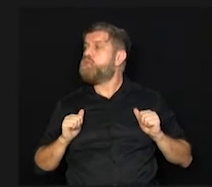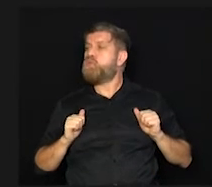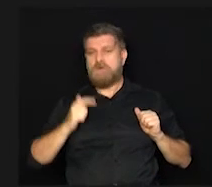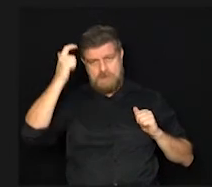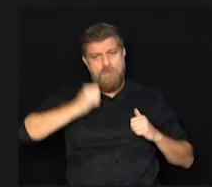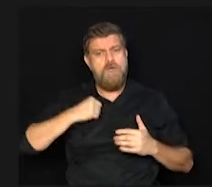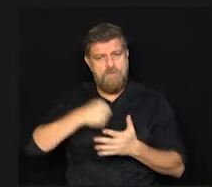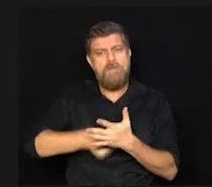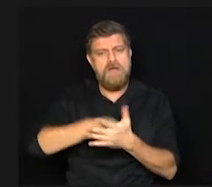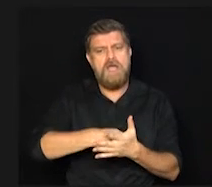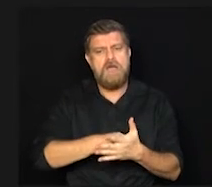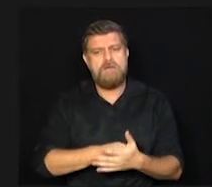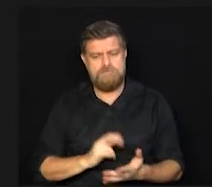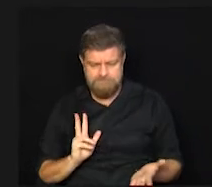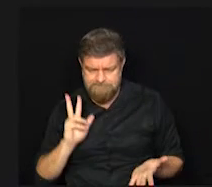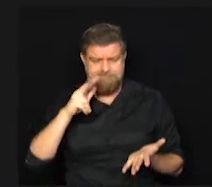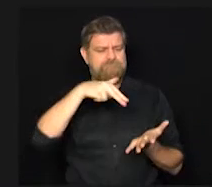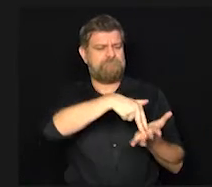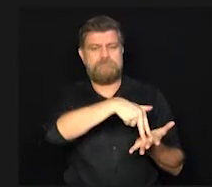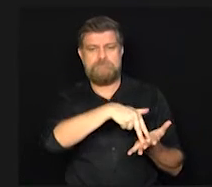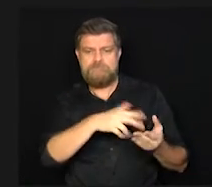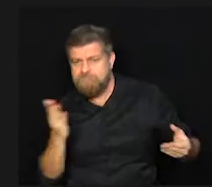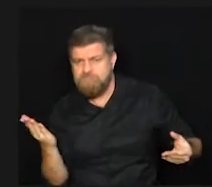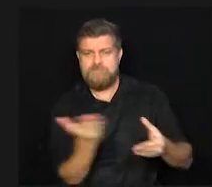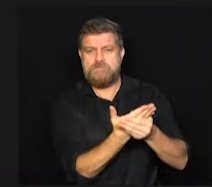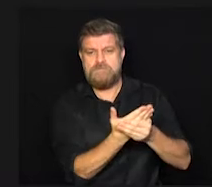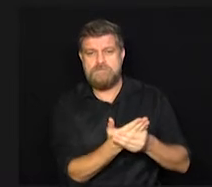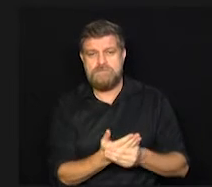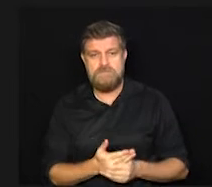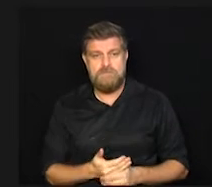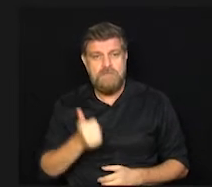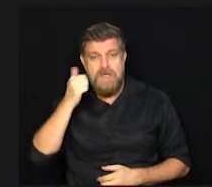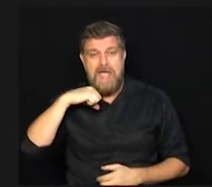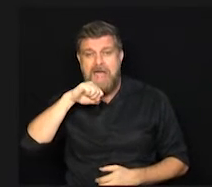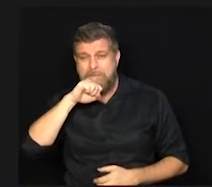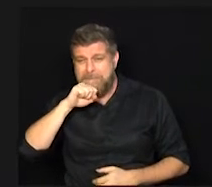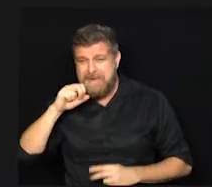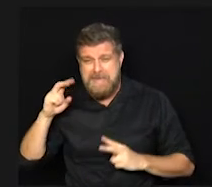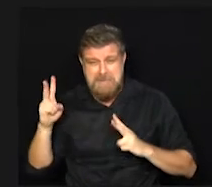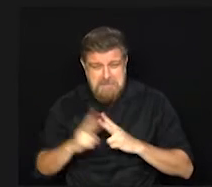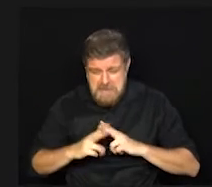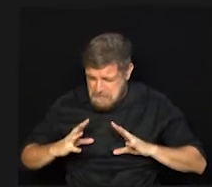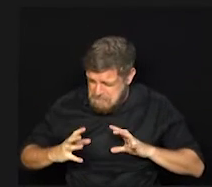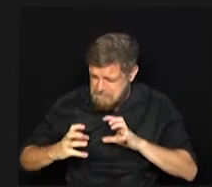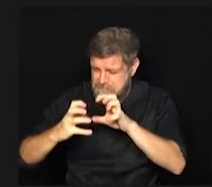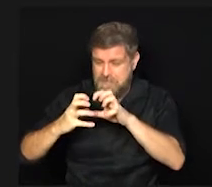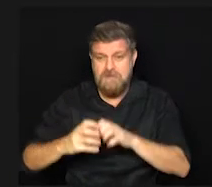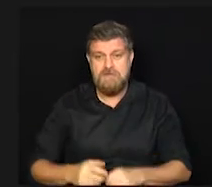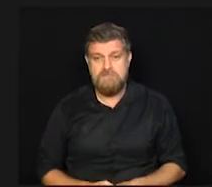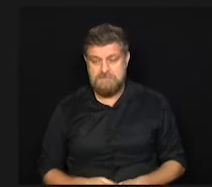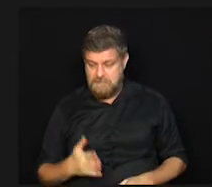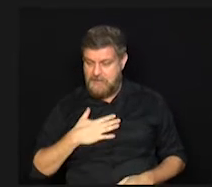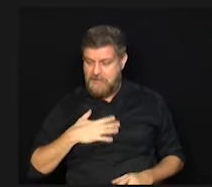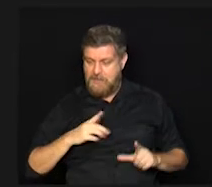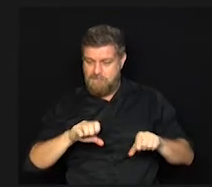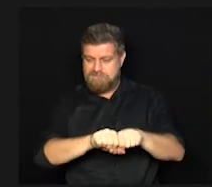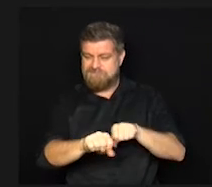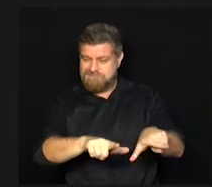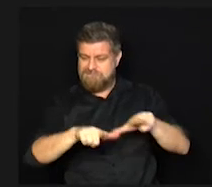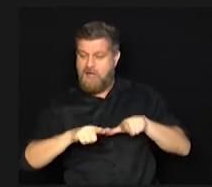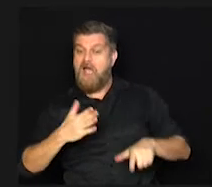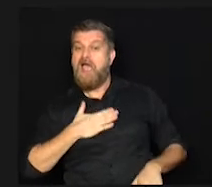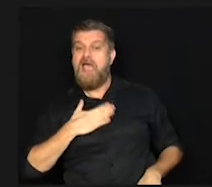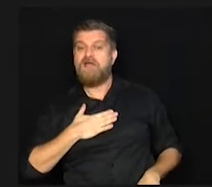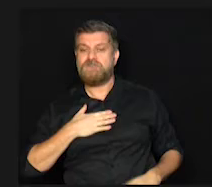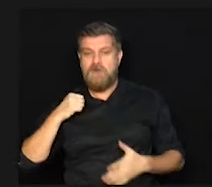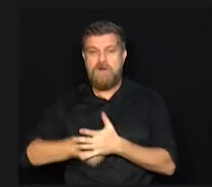eu fui para a briga, né? E falo que, assim, toda mãe que é briguenta, leva o título de briguenta,